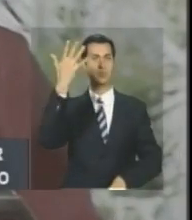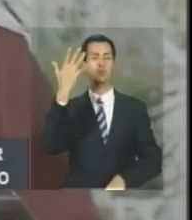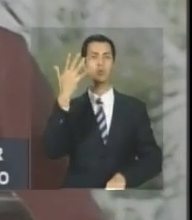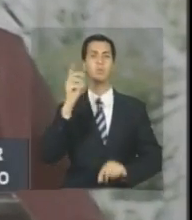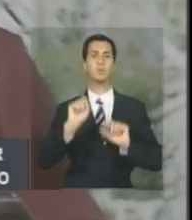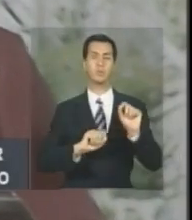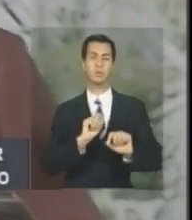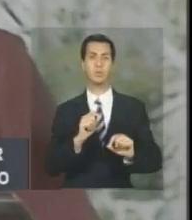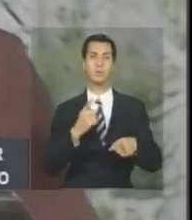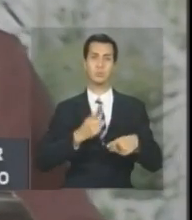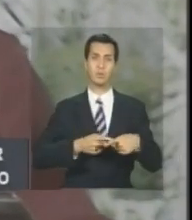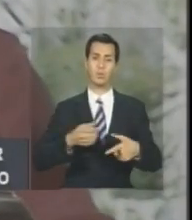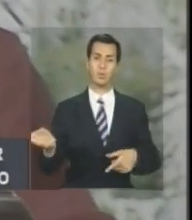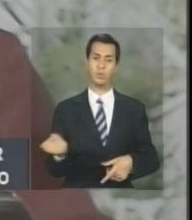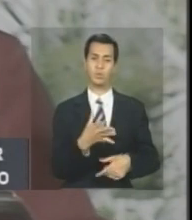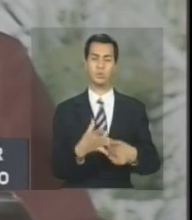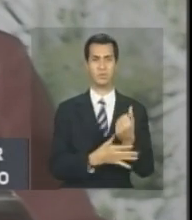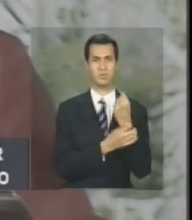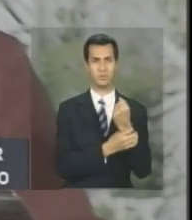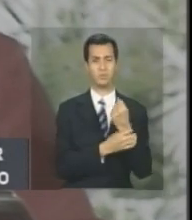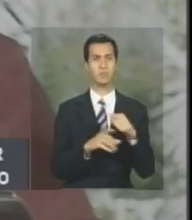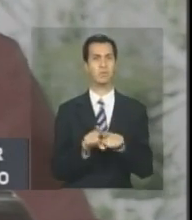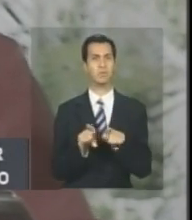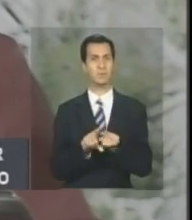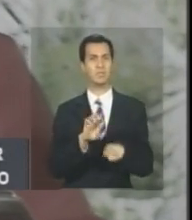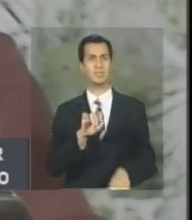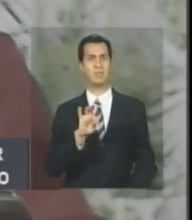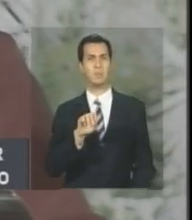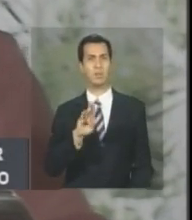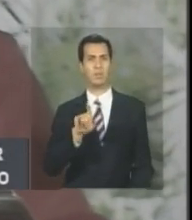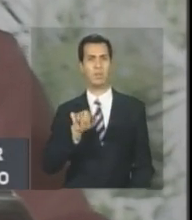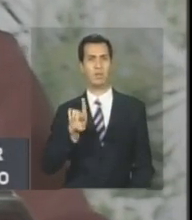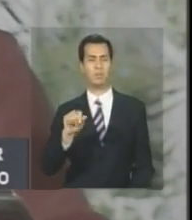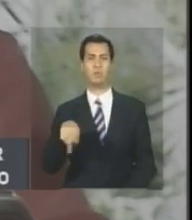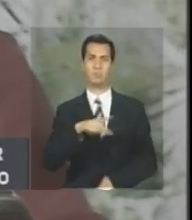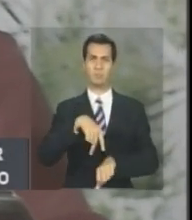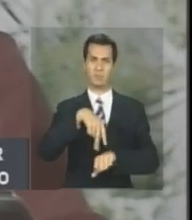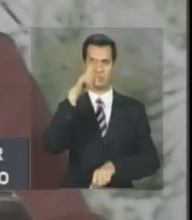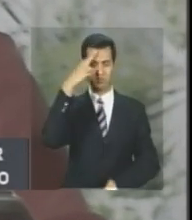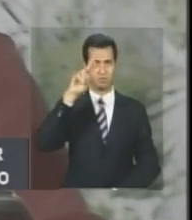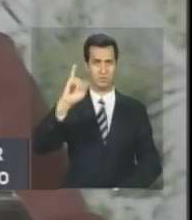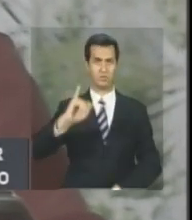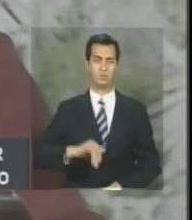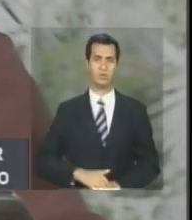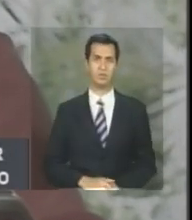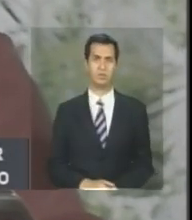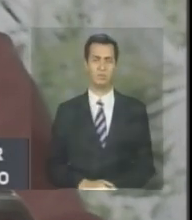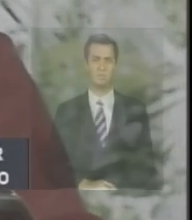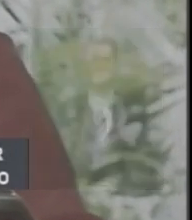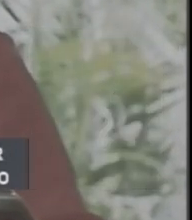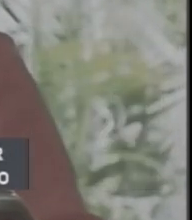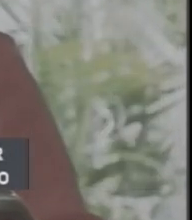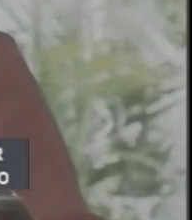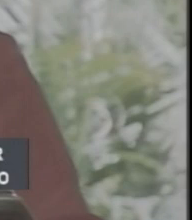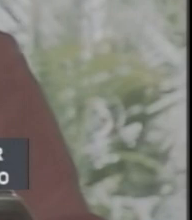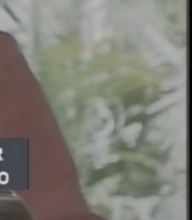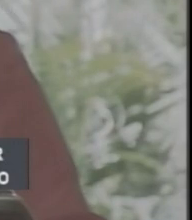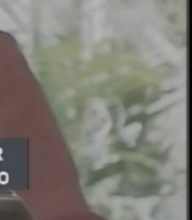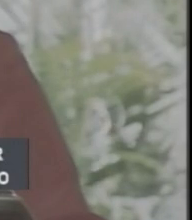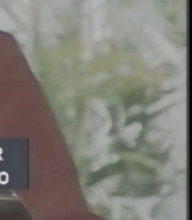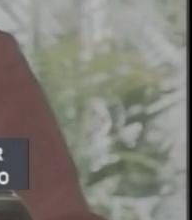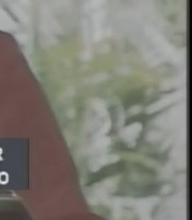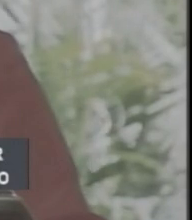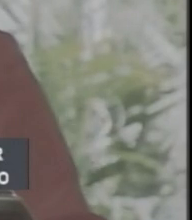atitude de segurança e estabilidade do Haiti. Comme nous le savons, Un processus de réduction de